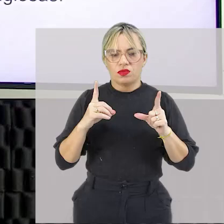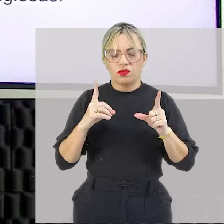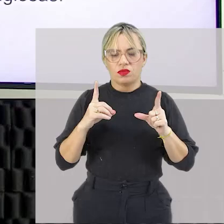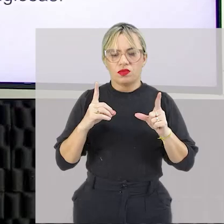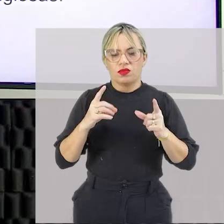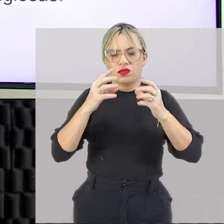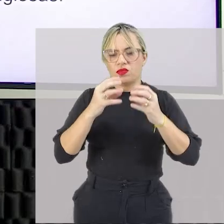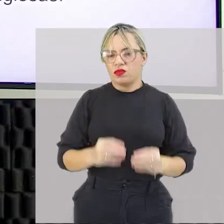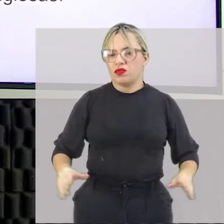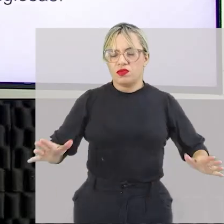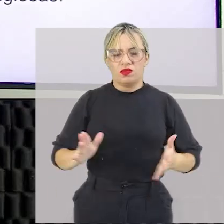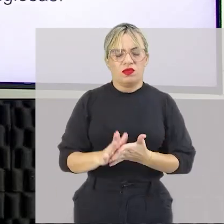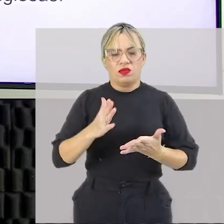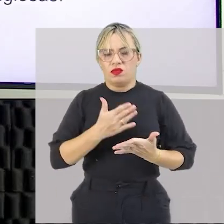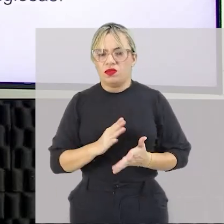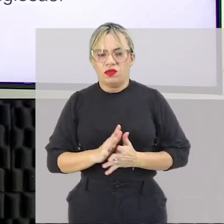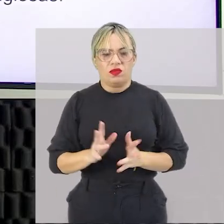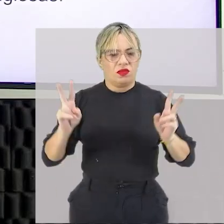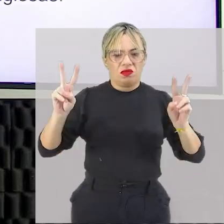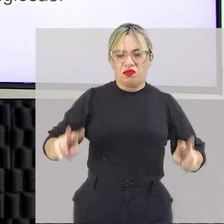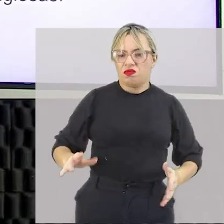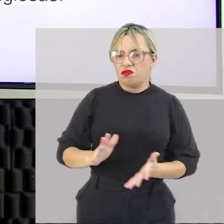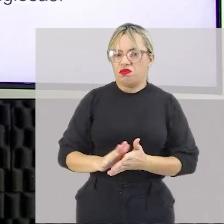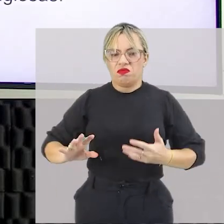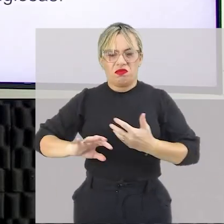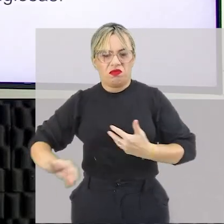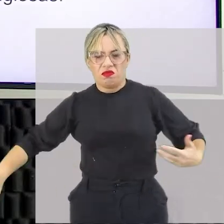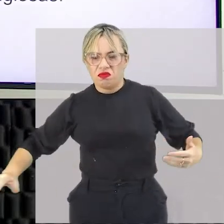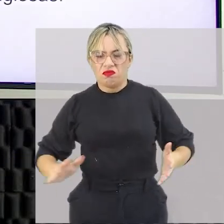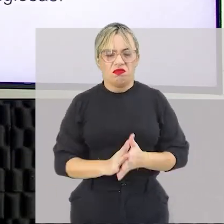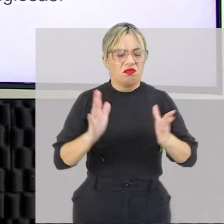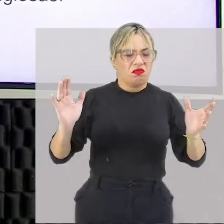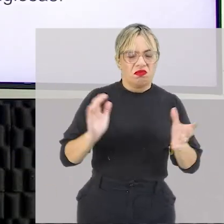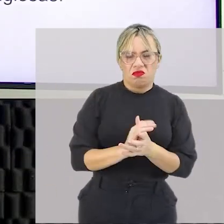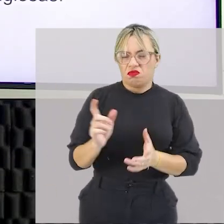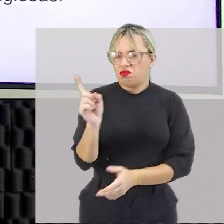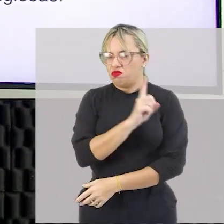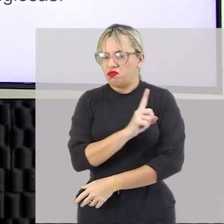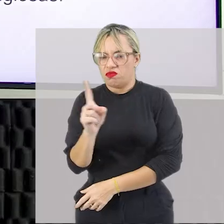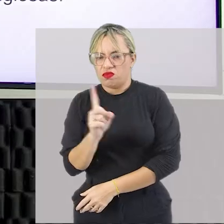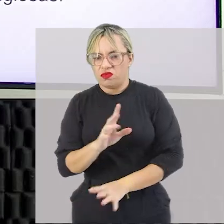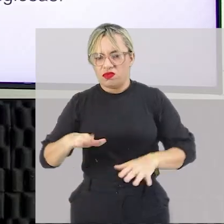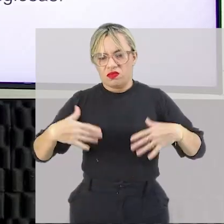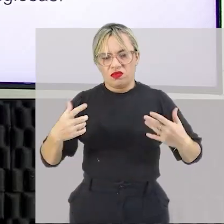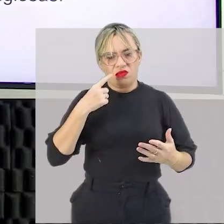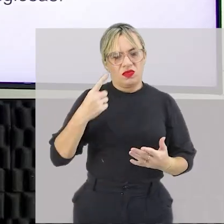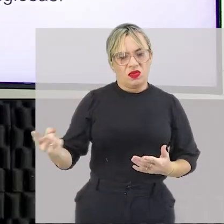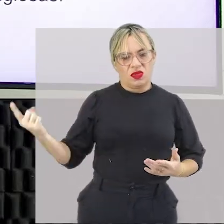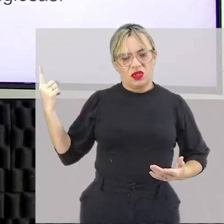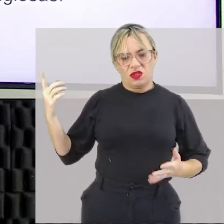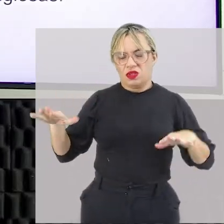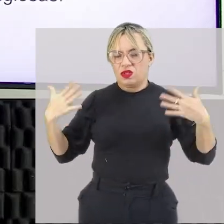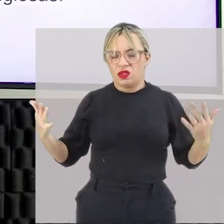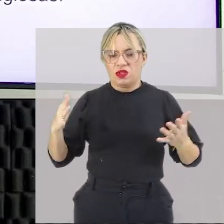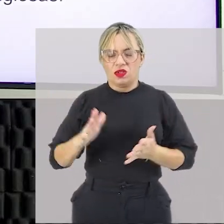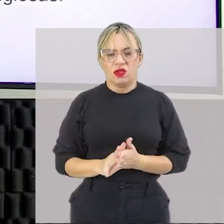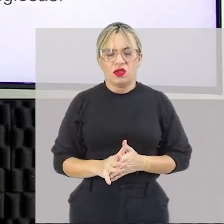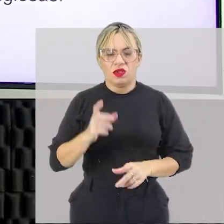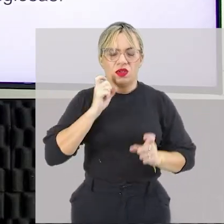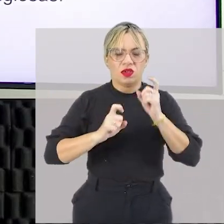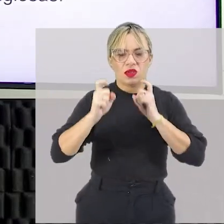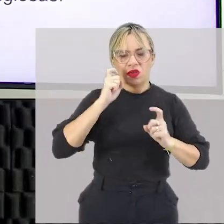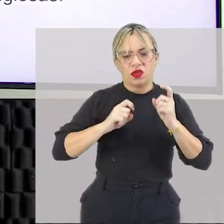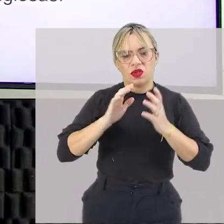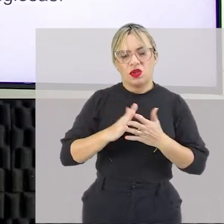que é destituir? É algo como romper, terminar, acabar, dissolver. Nesse caso não, né? Porque se tem a